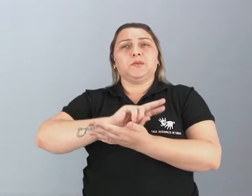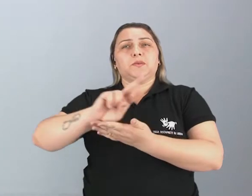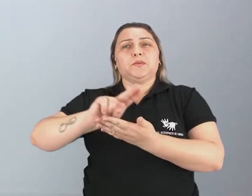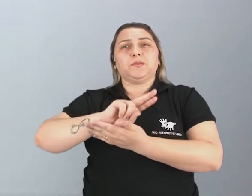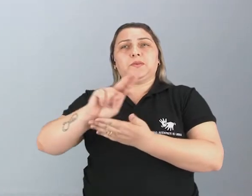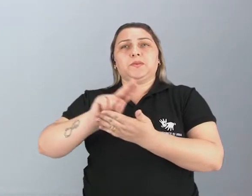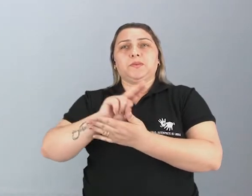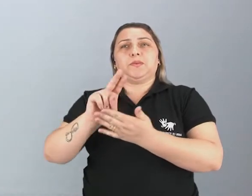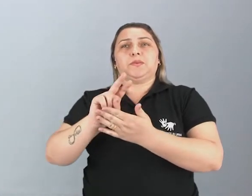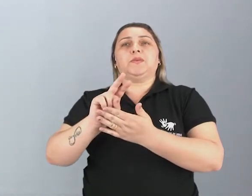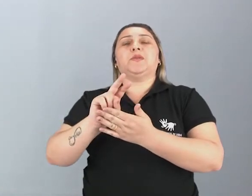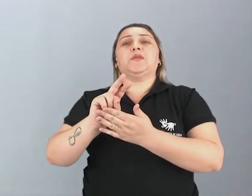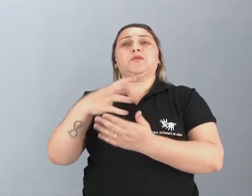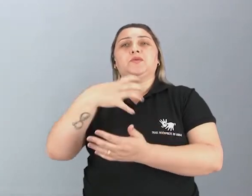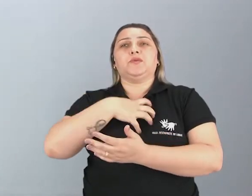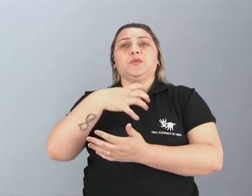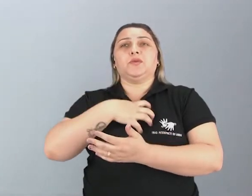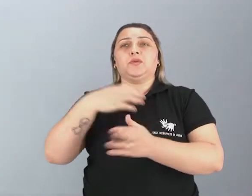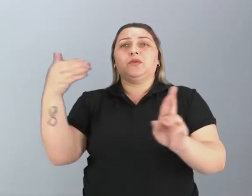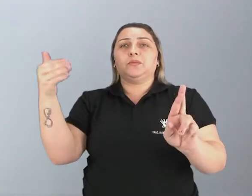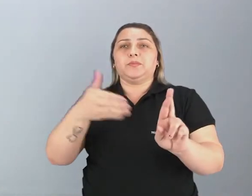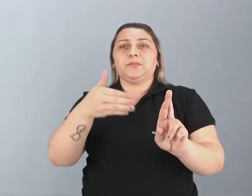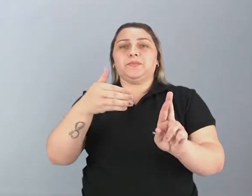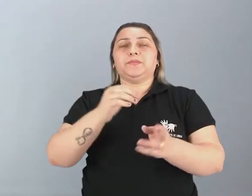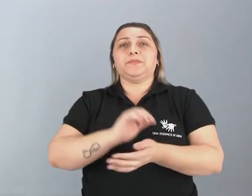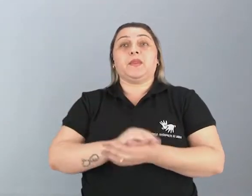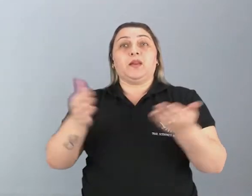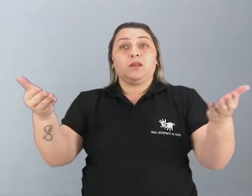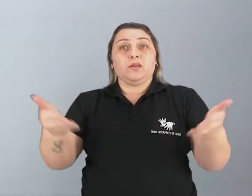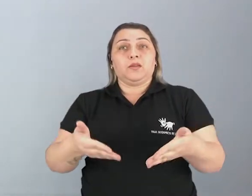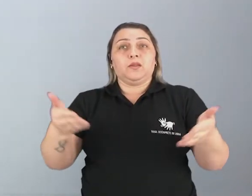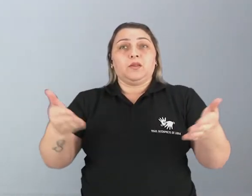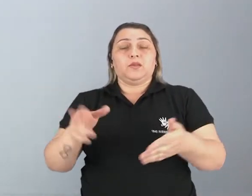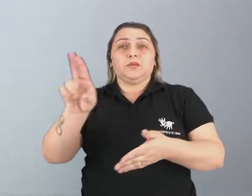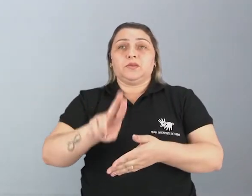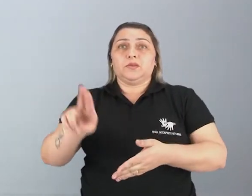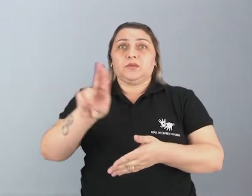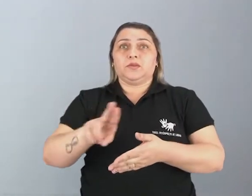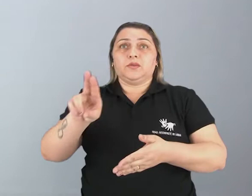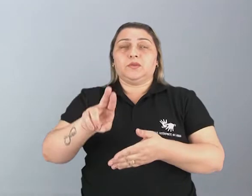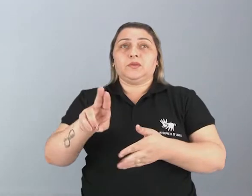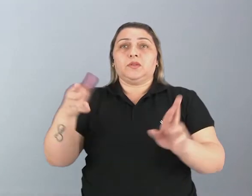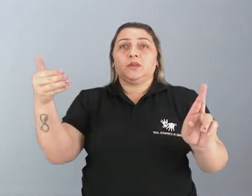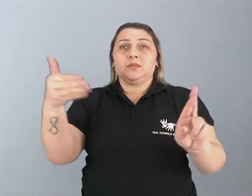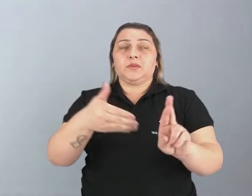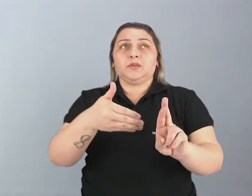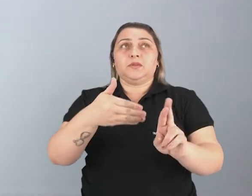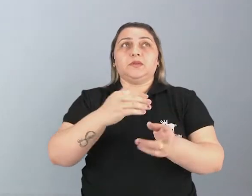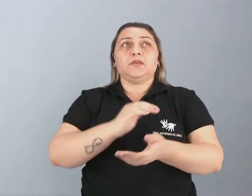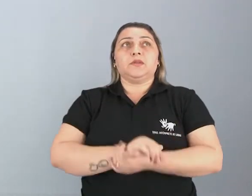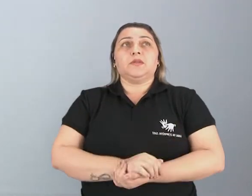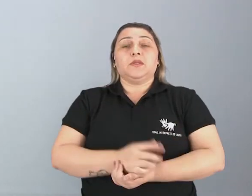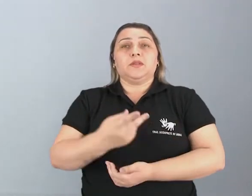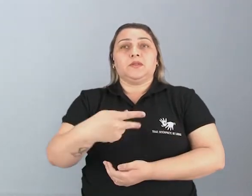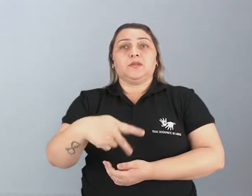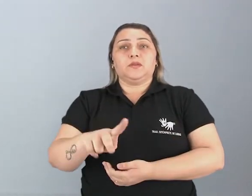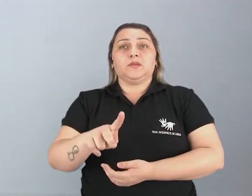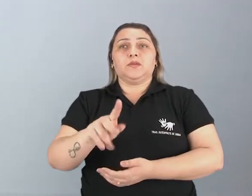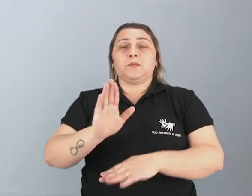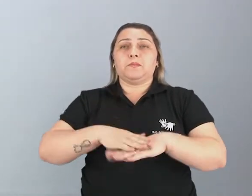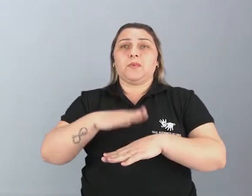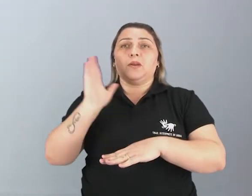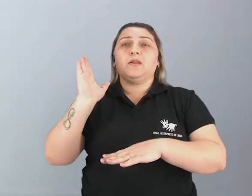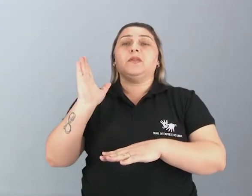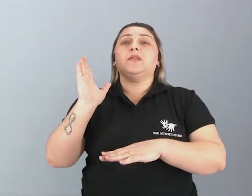infinitas formas de representá-los, né? E hoje nós estamos usando essa representação, né? Na sua maioria